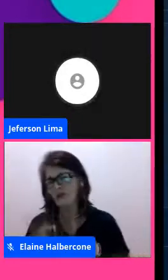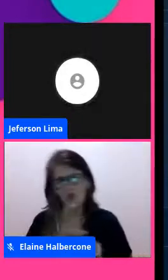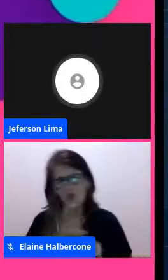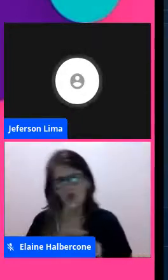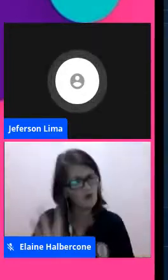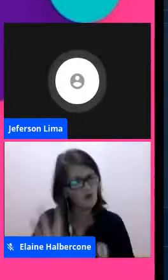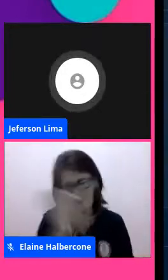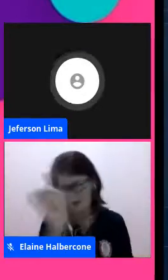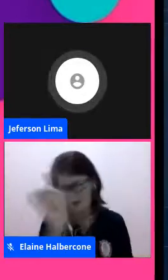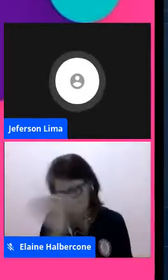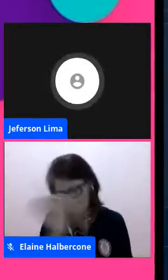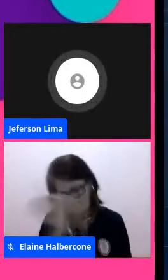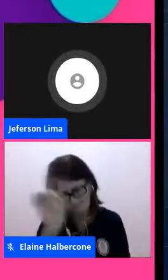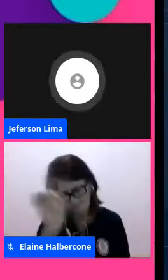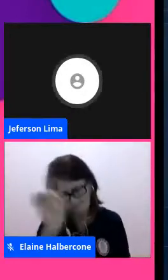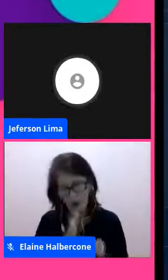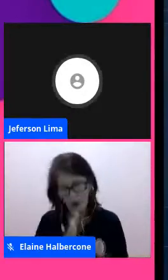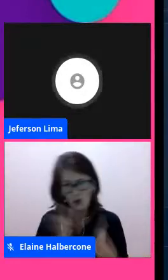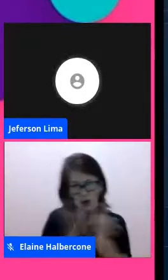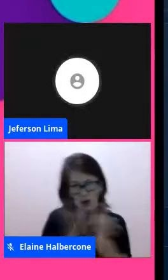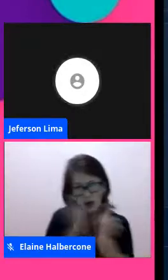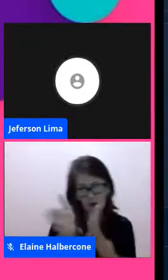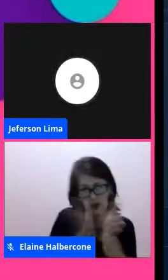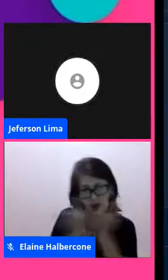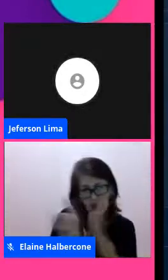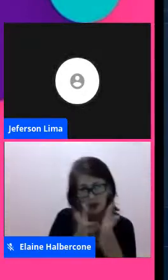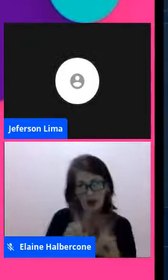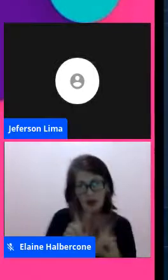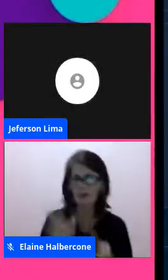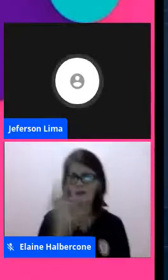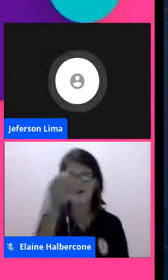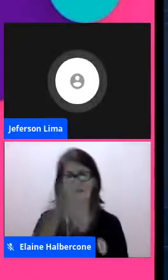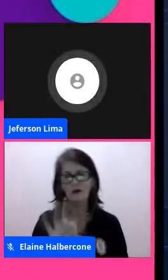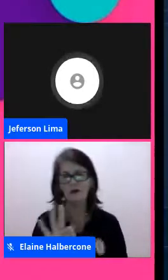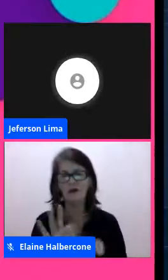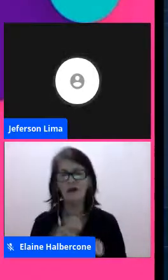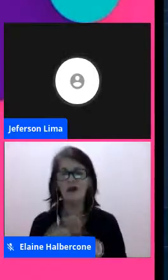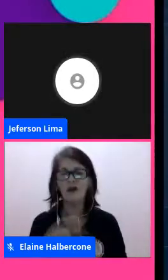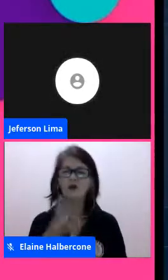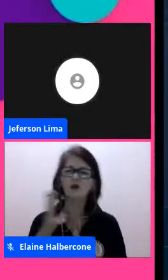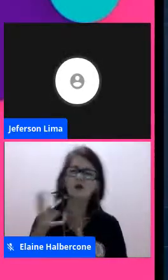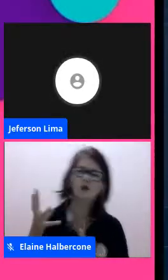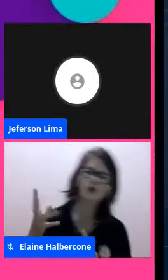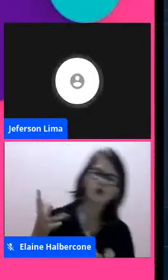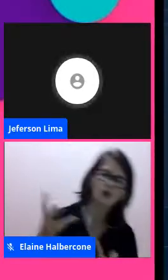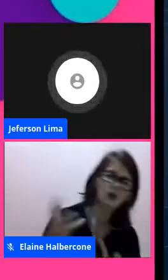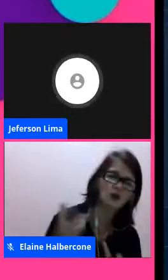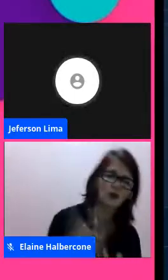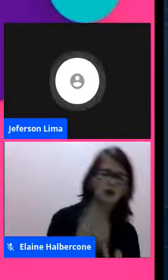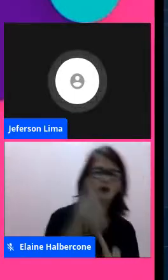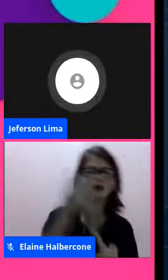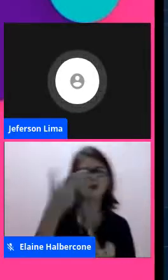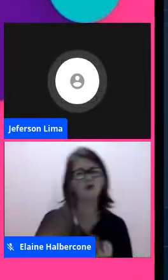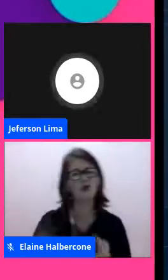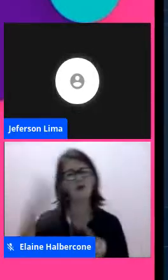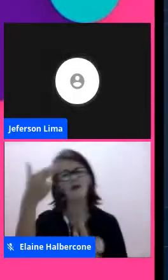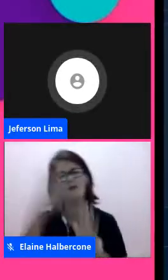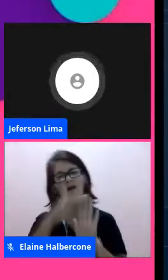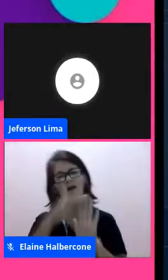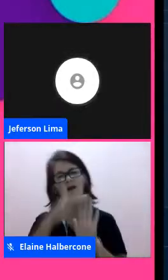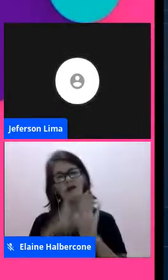gente quer. A gente quer achar um intermediário ainda aí, mas não é isso. E tudo está no seguinte: quando a gente não tem regra, a regra